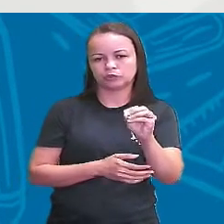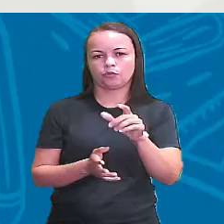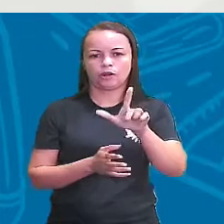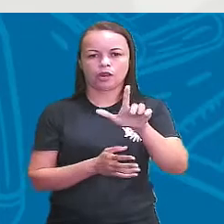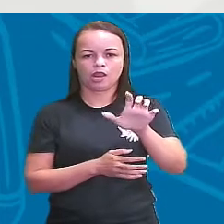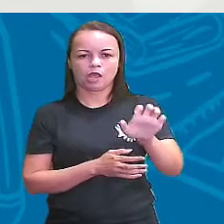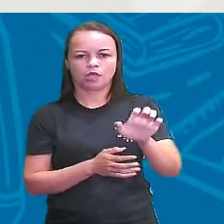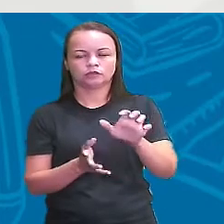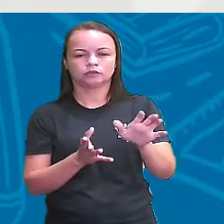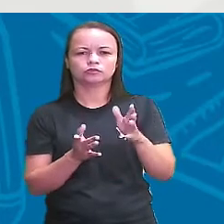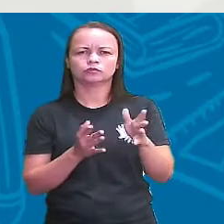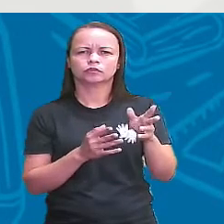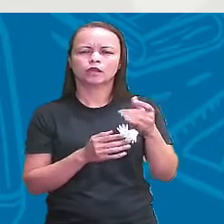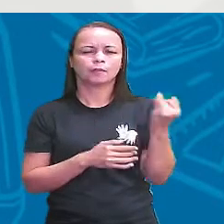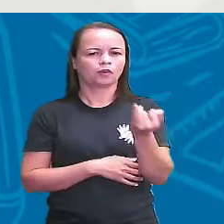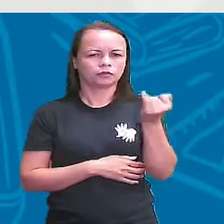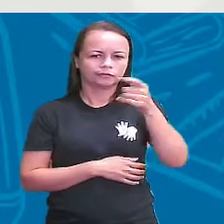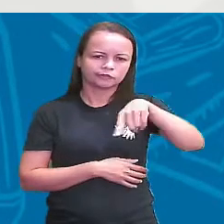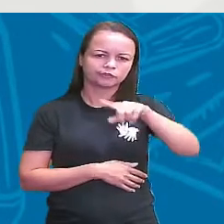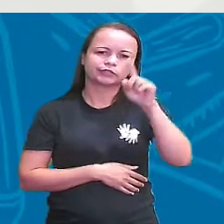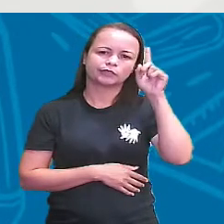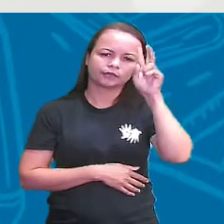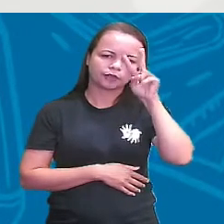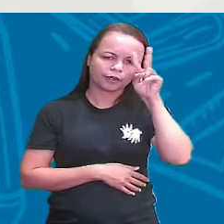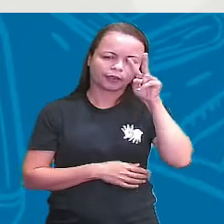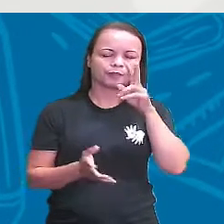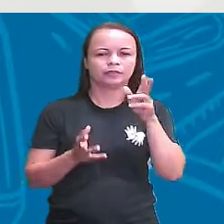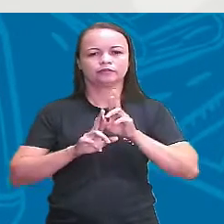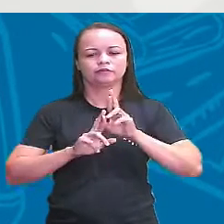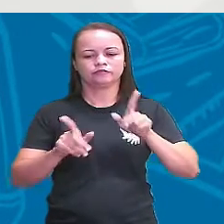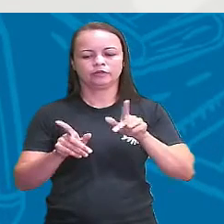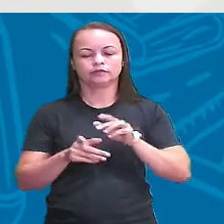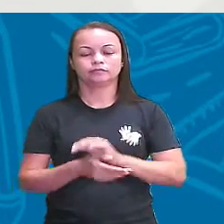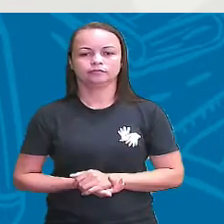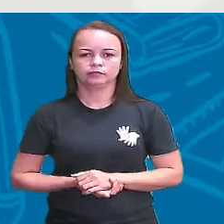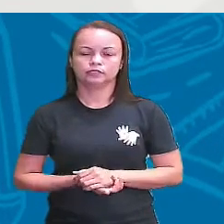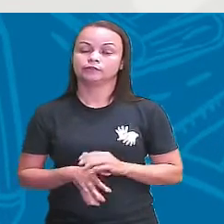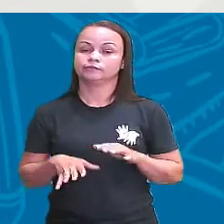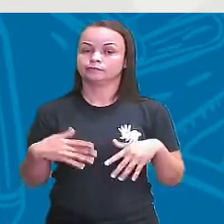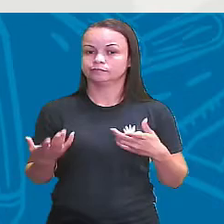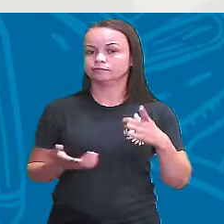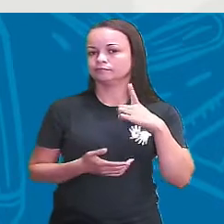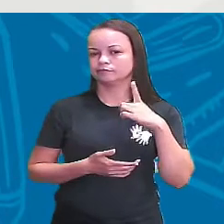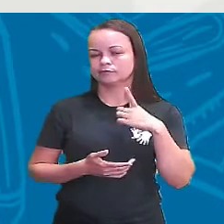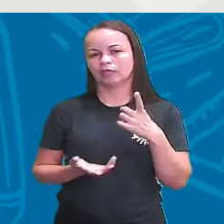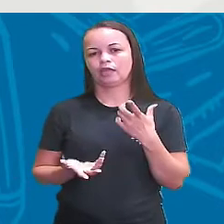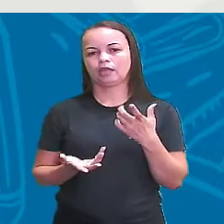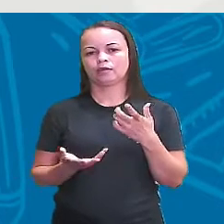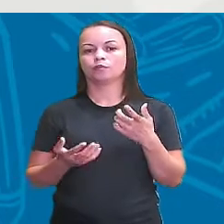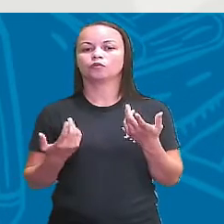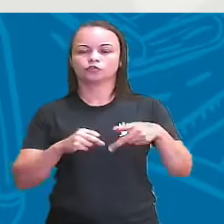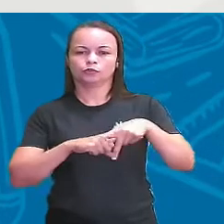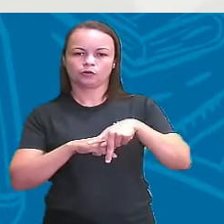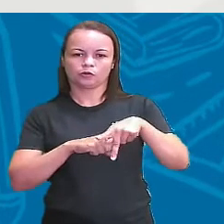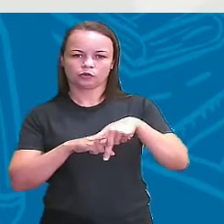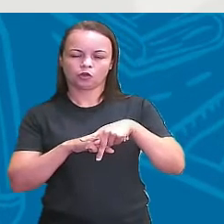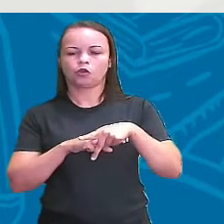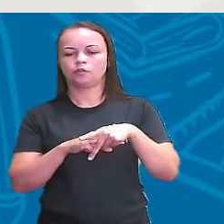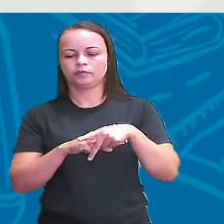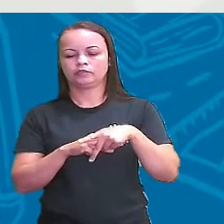vocês sempre lembrem dessa diferença. Aí nós temos o pronombre